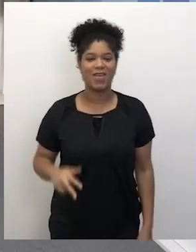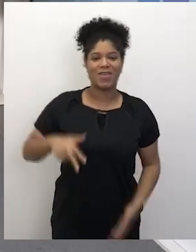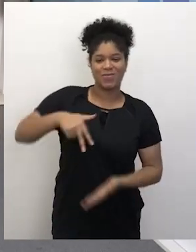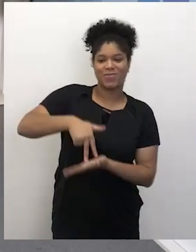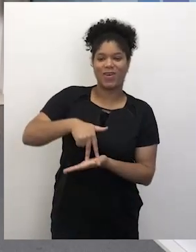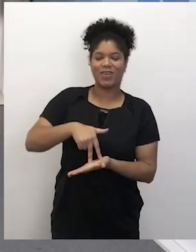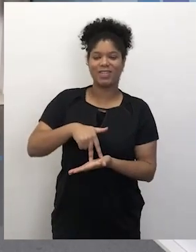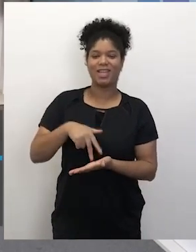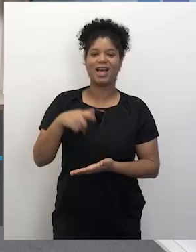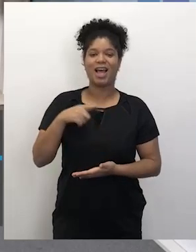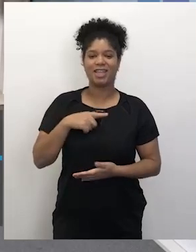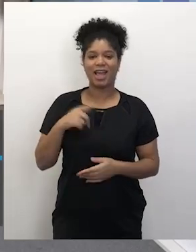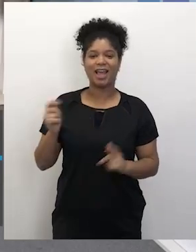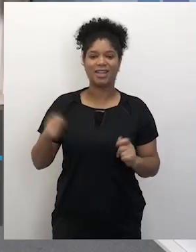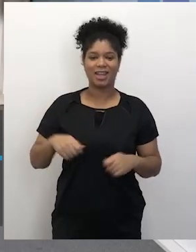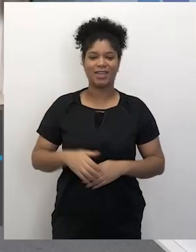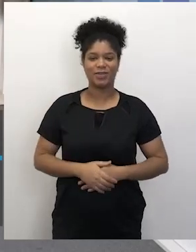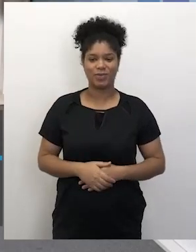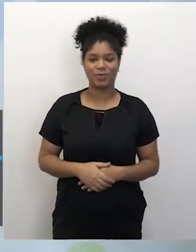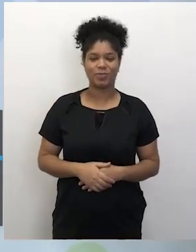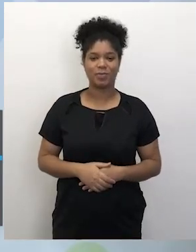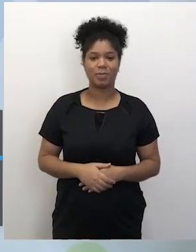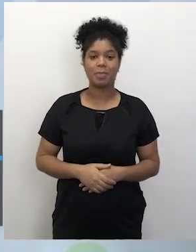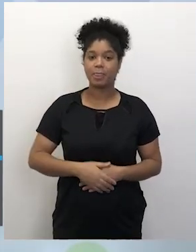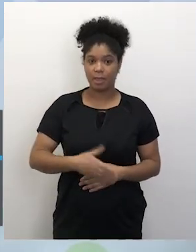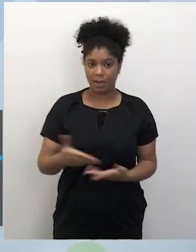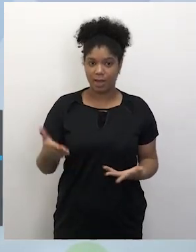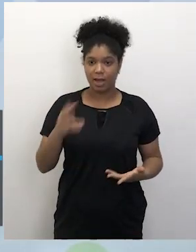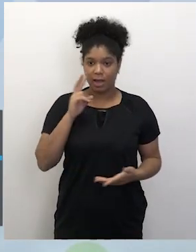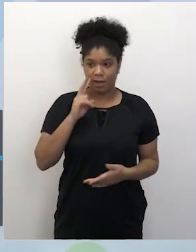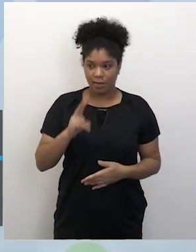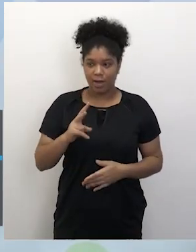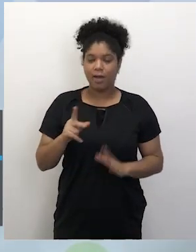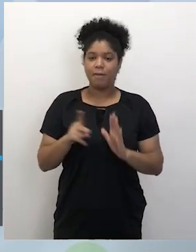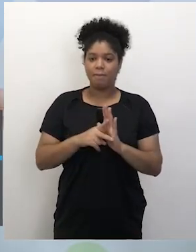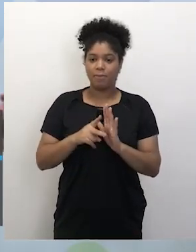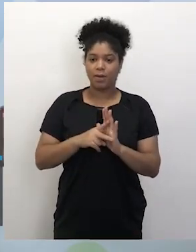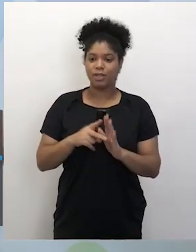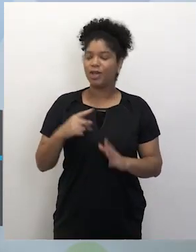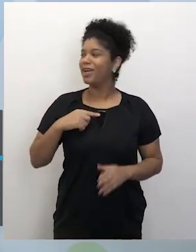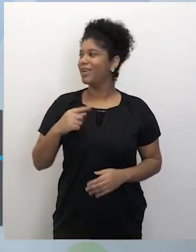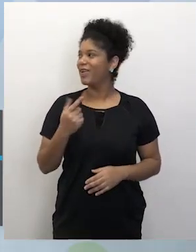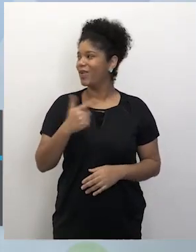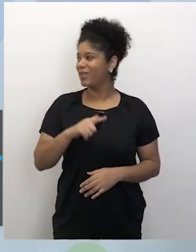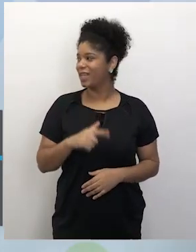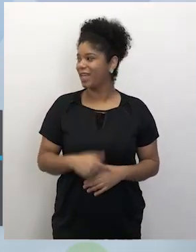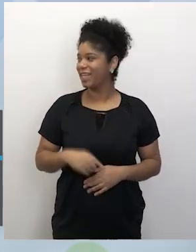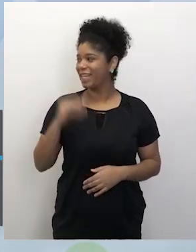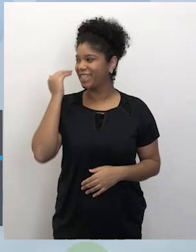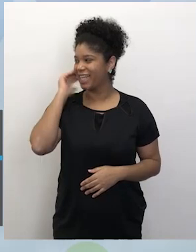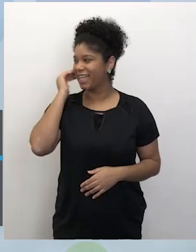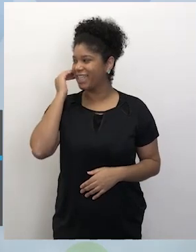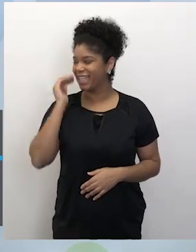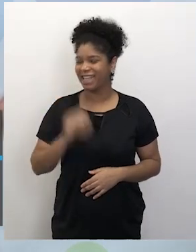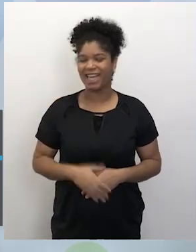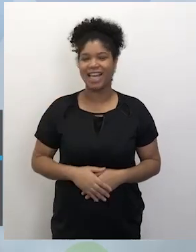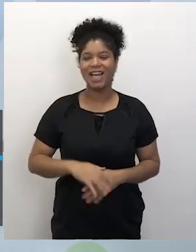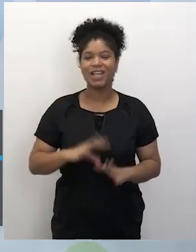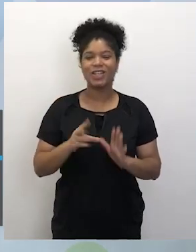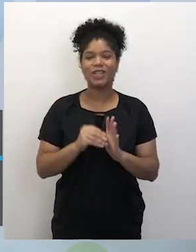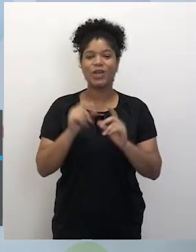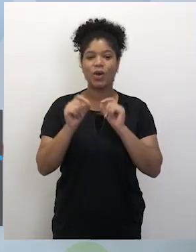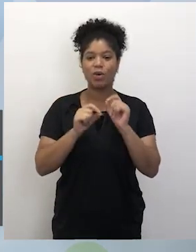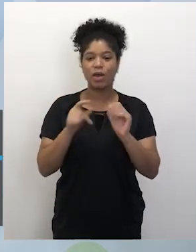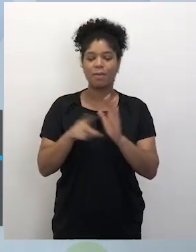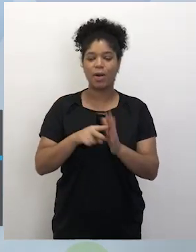da questão ali do espaço. Essa retomada é só para a gente conseguir entender aí o que acontece em